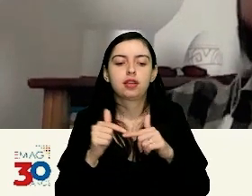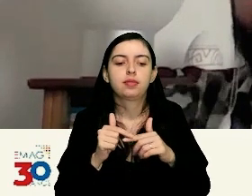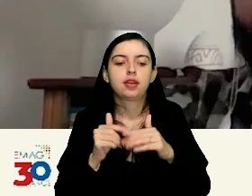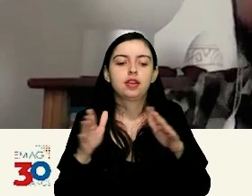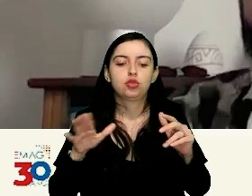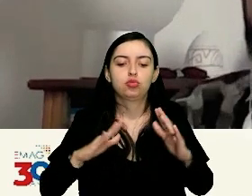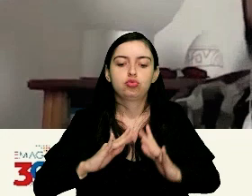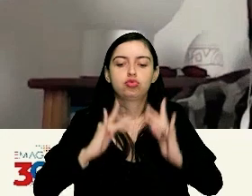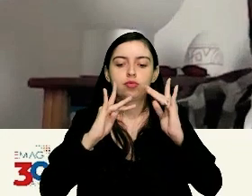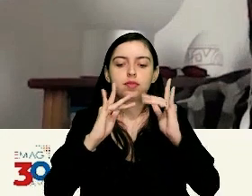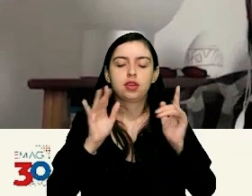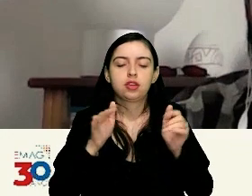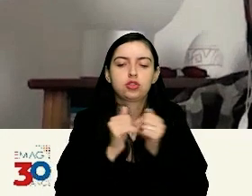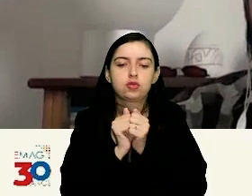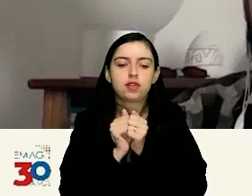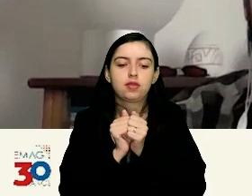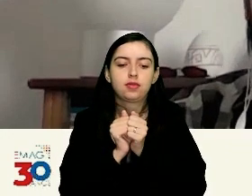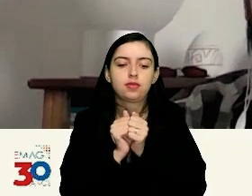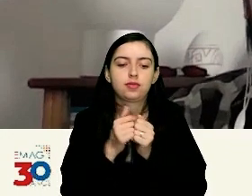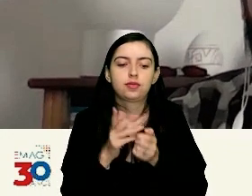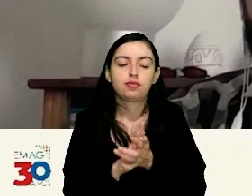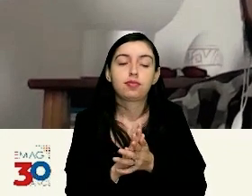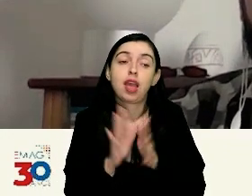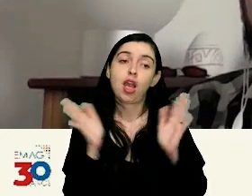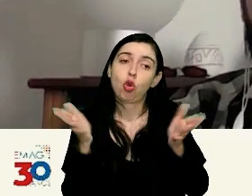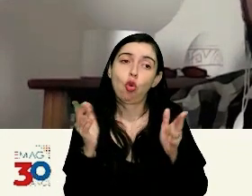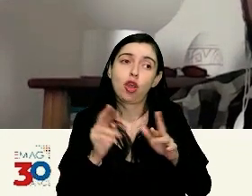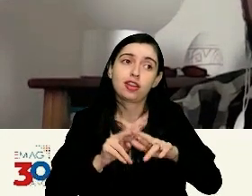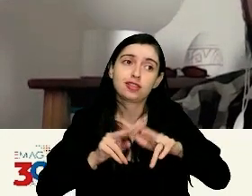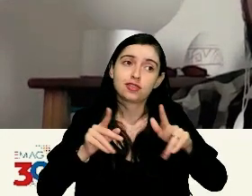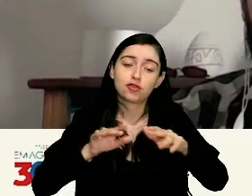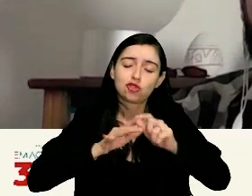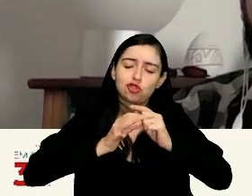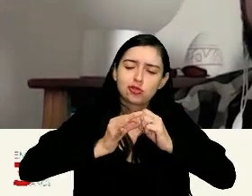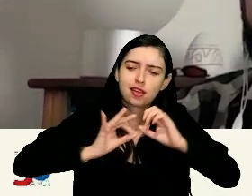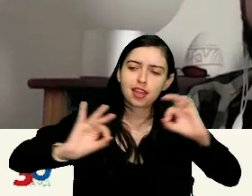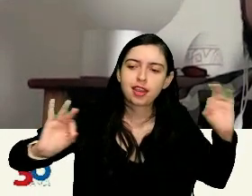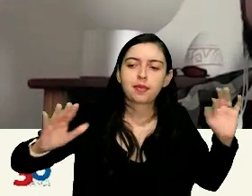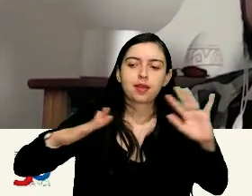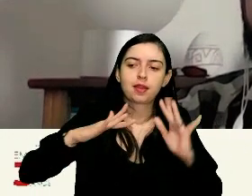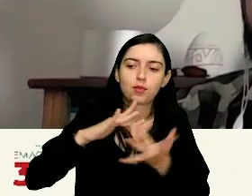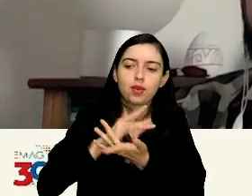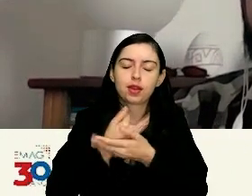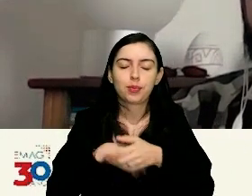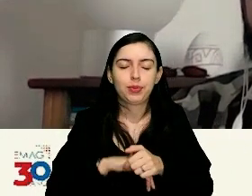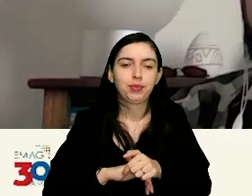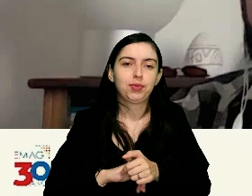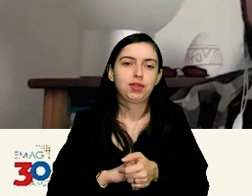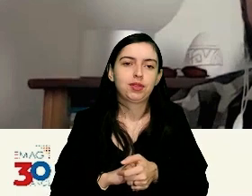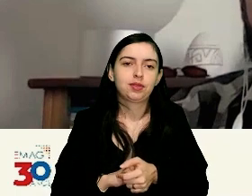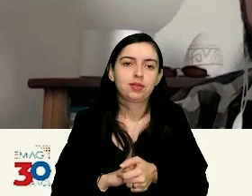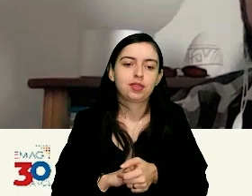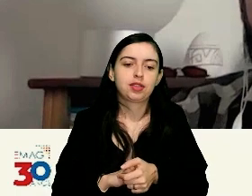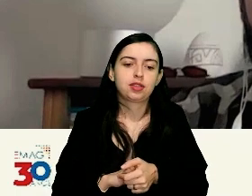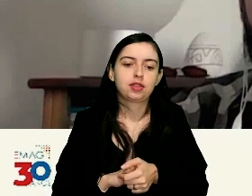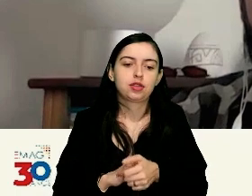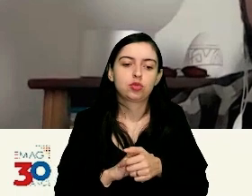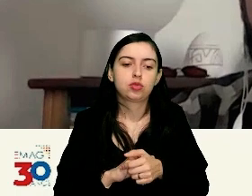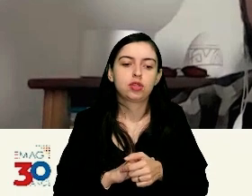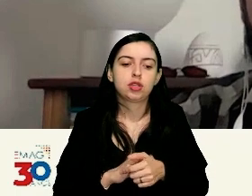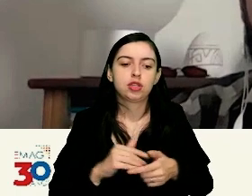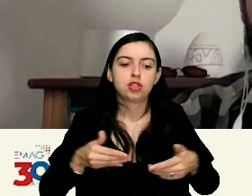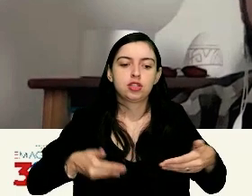agora não mais, né? Porque estamos separados aí pela pandemia. Ele é servidor da Justiça Federal desde